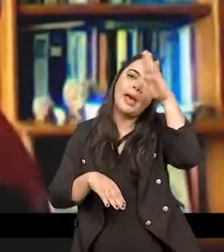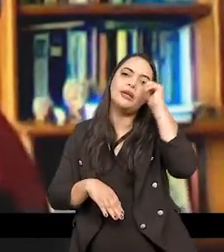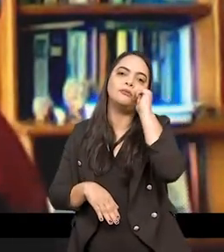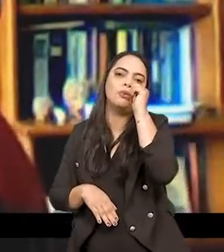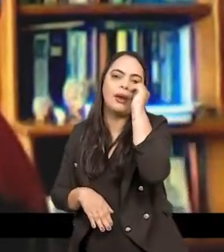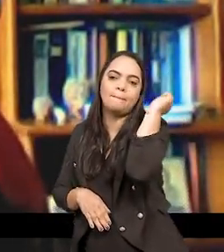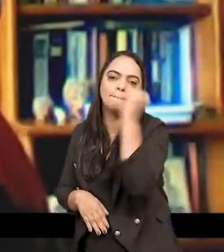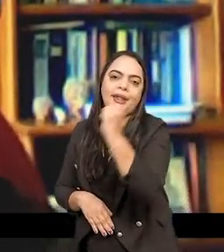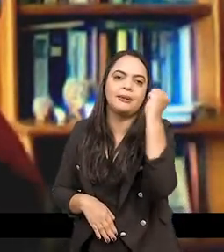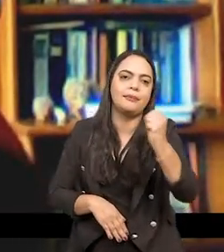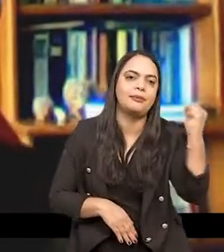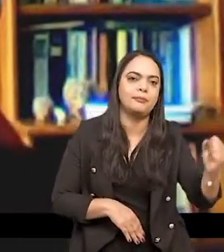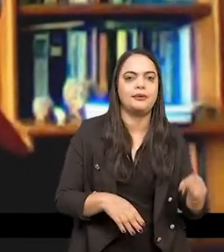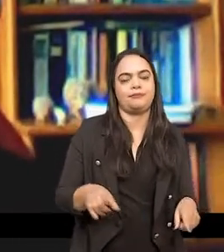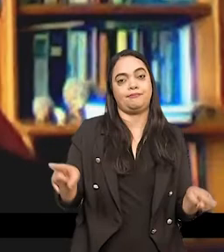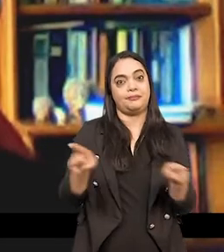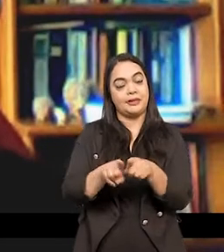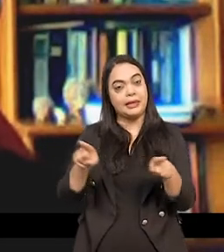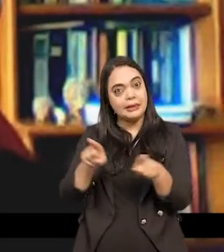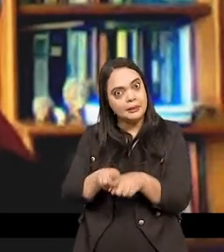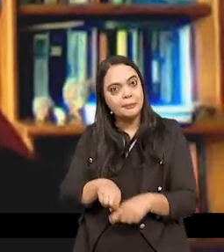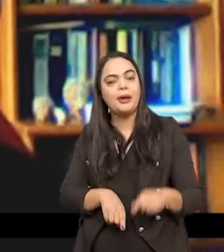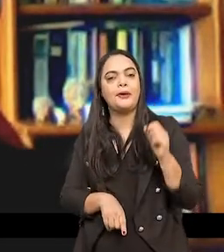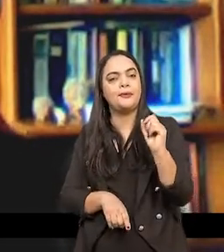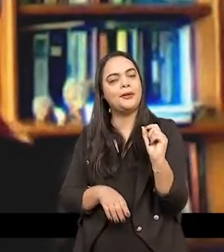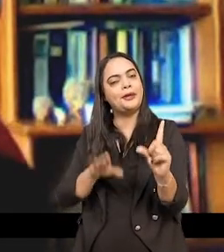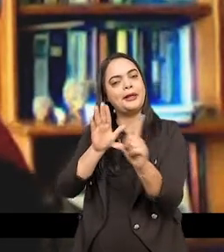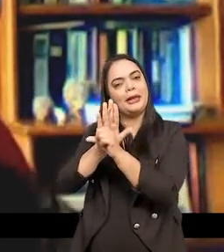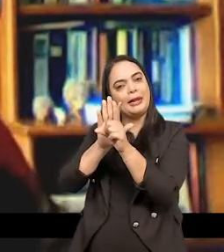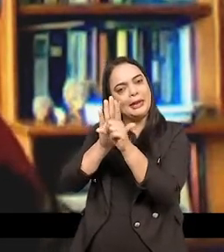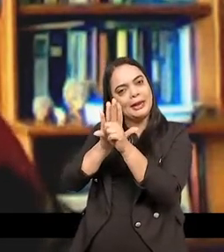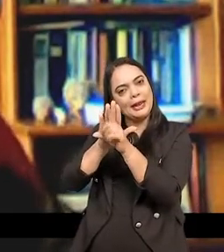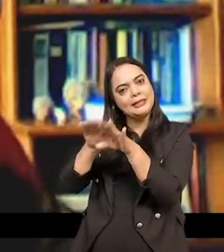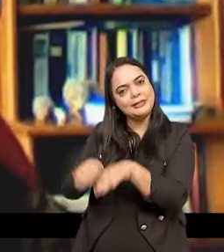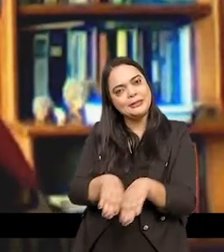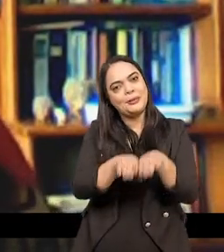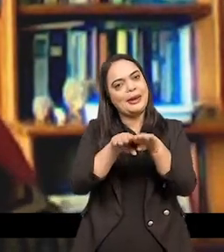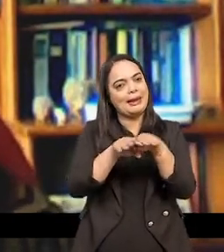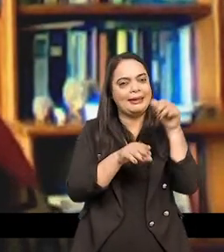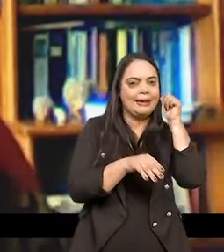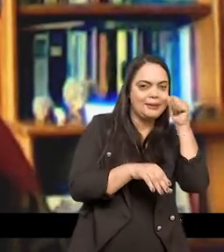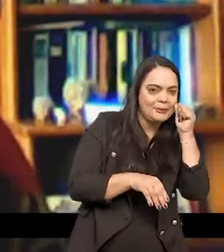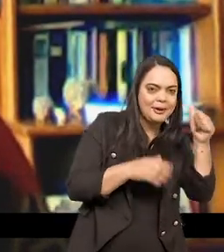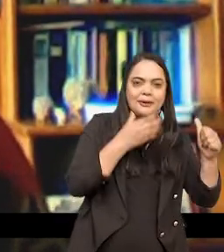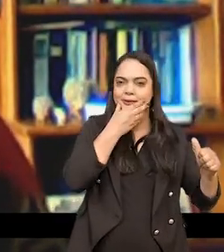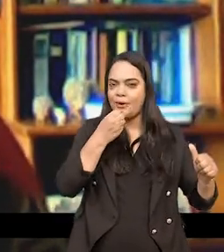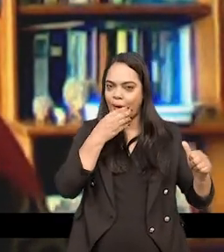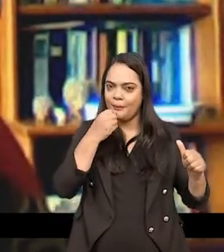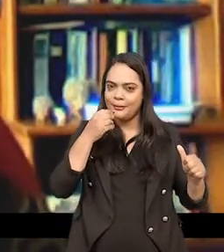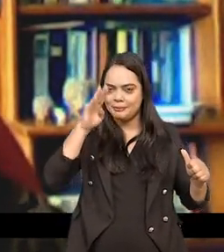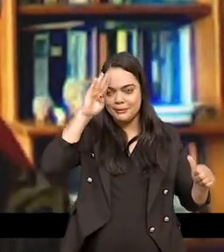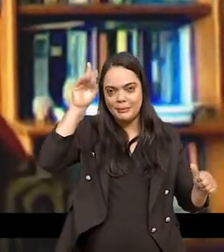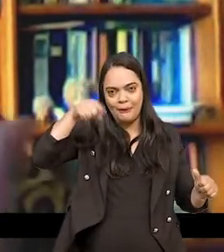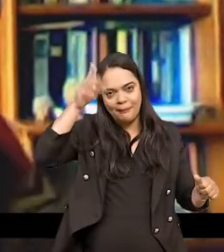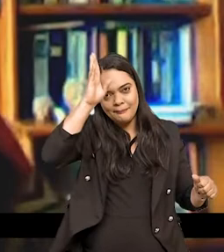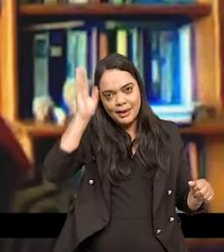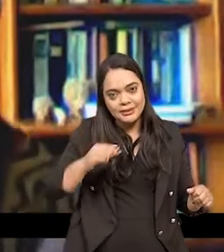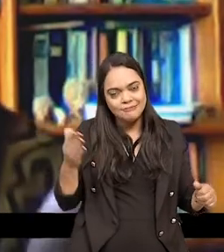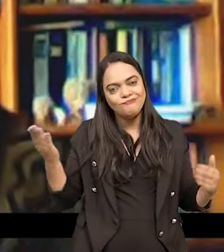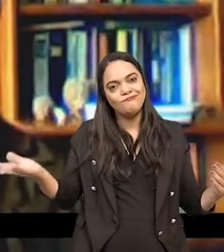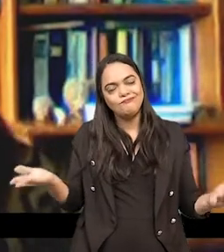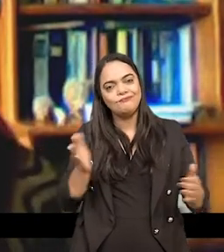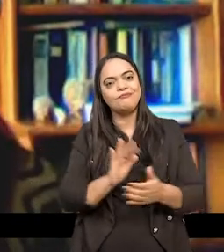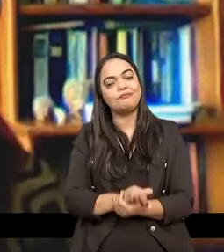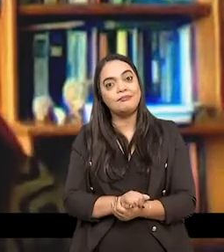mais igualitárias do mundo nessa questão. Por que que eu trago isso? Para dizer que, apesar